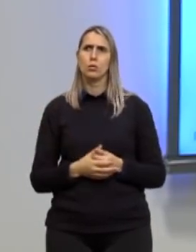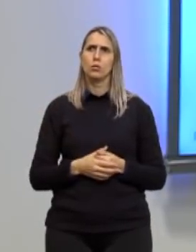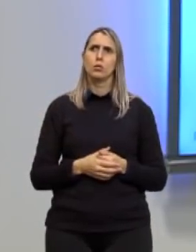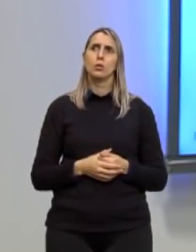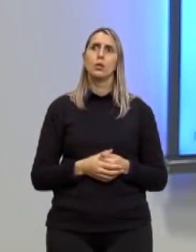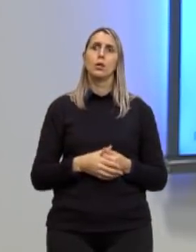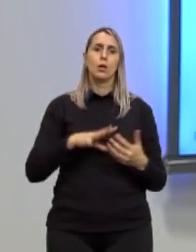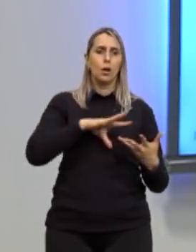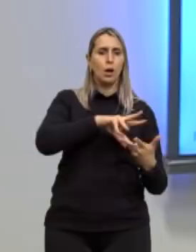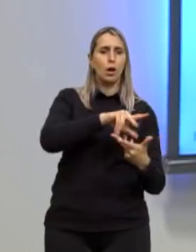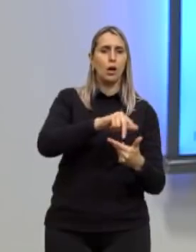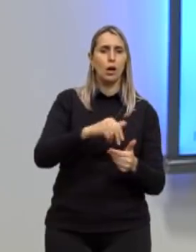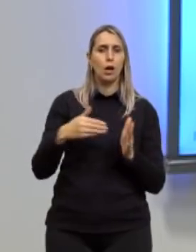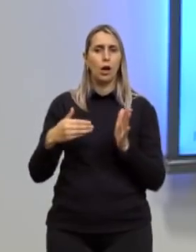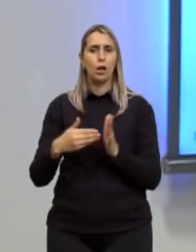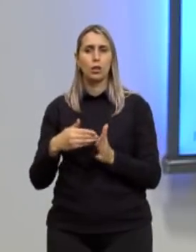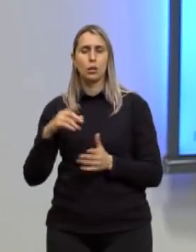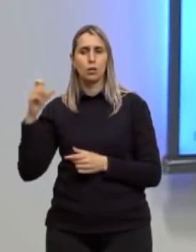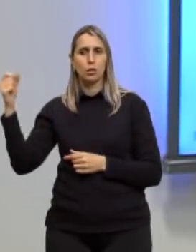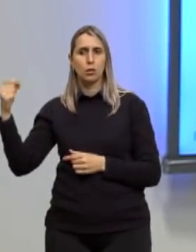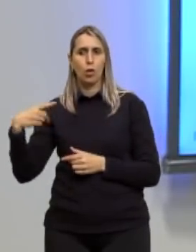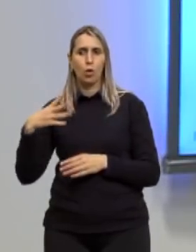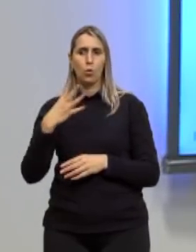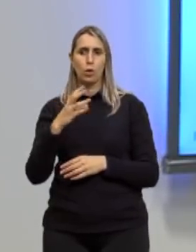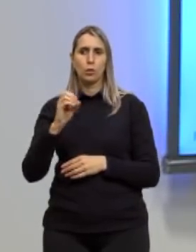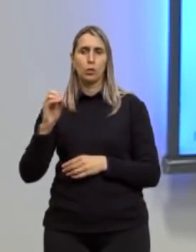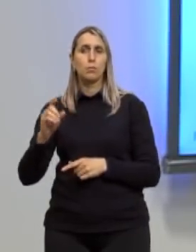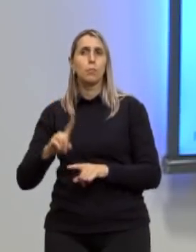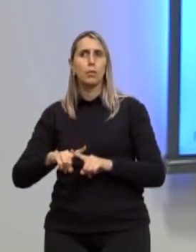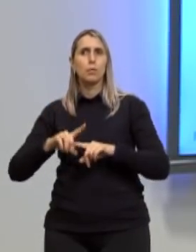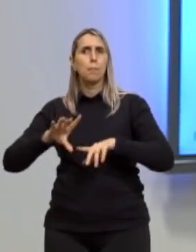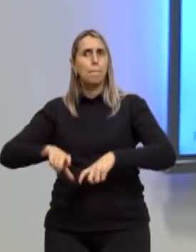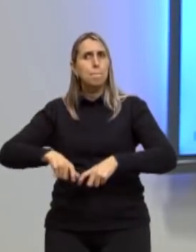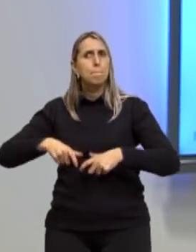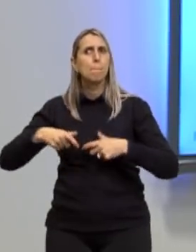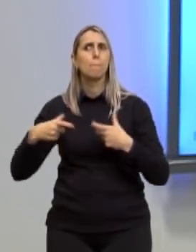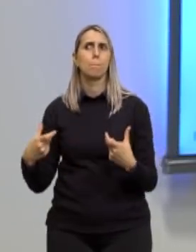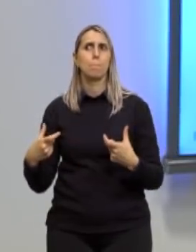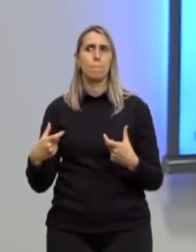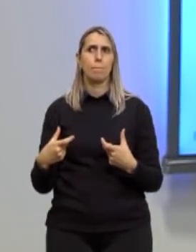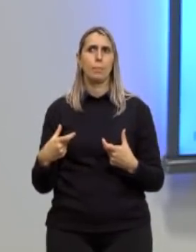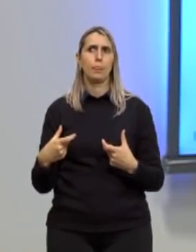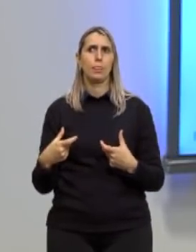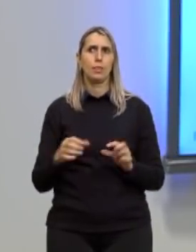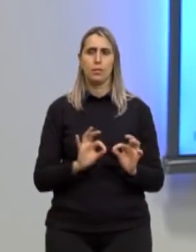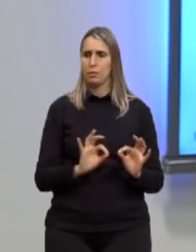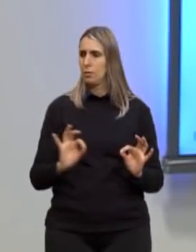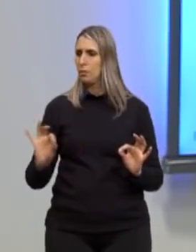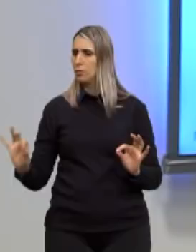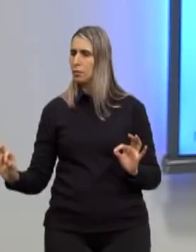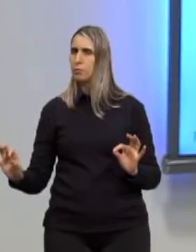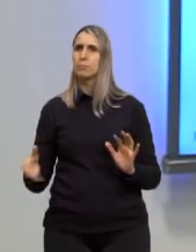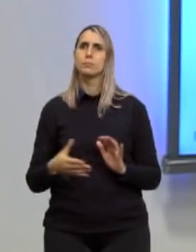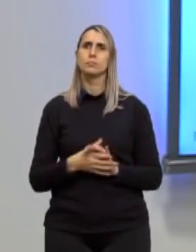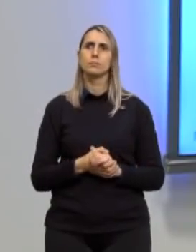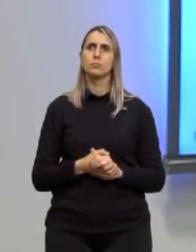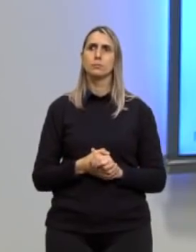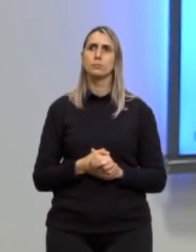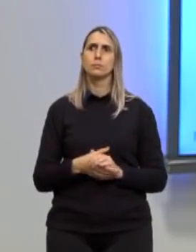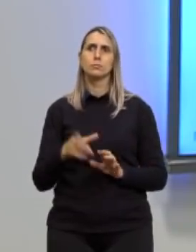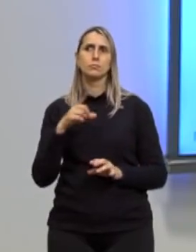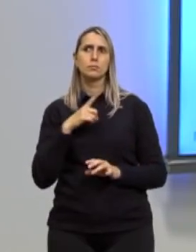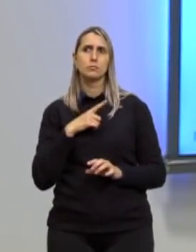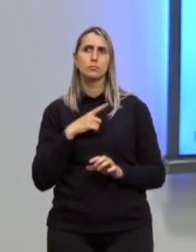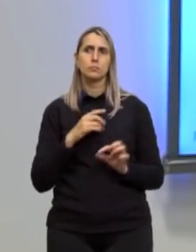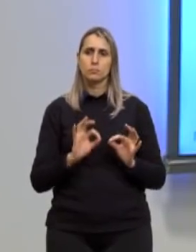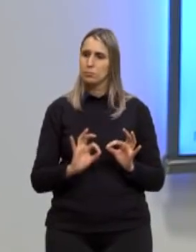da terra e do sol 400 vezes maior então da terra do sol 400 vezes maior então